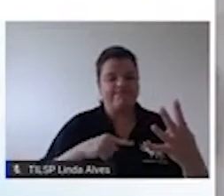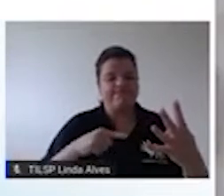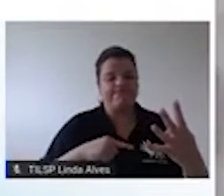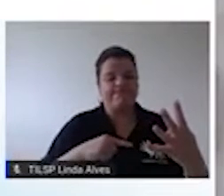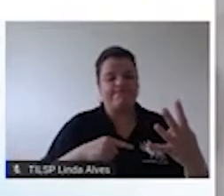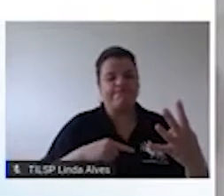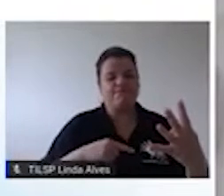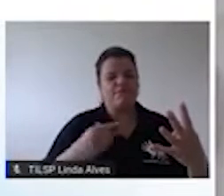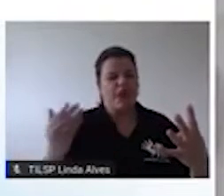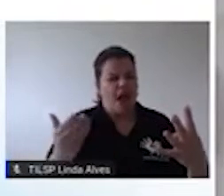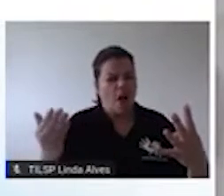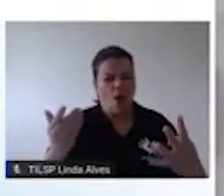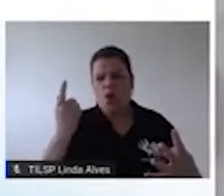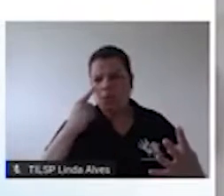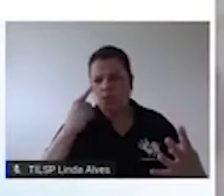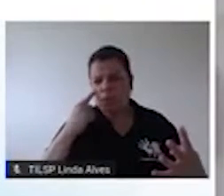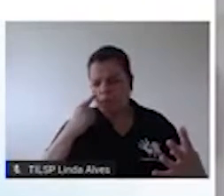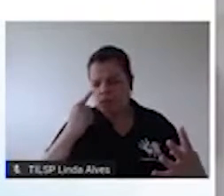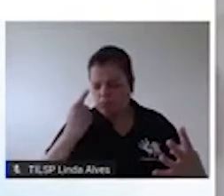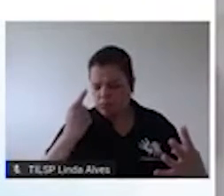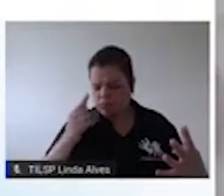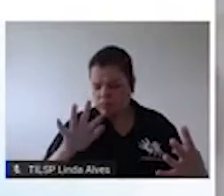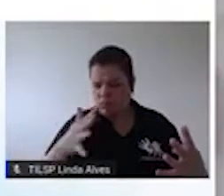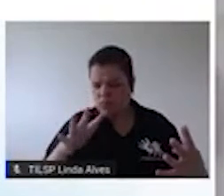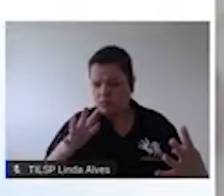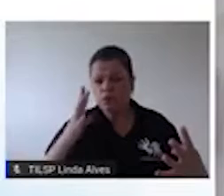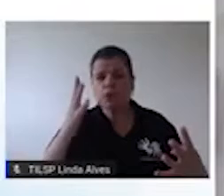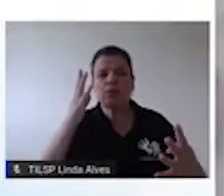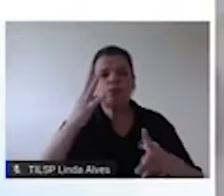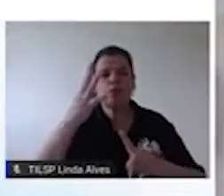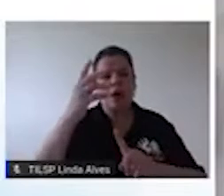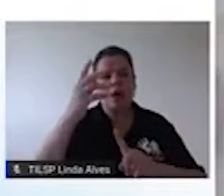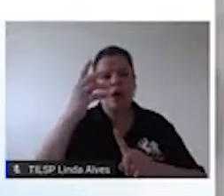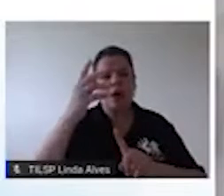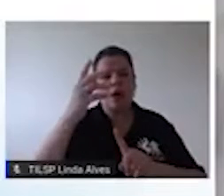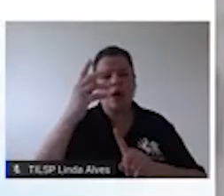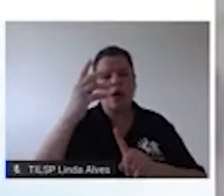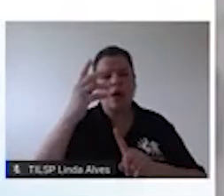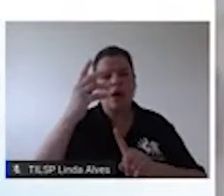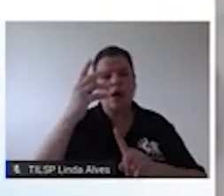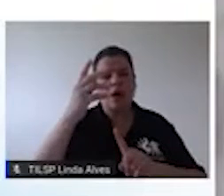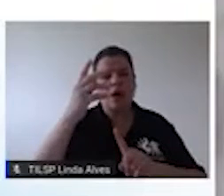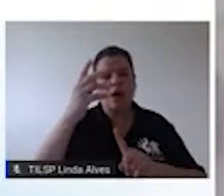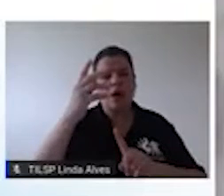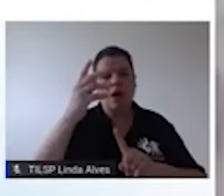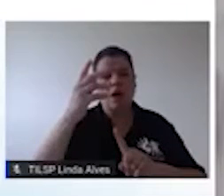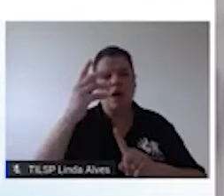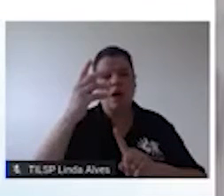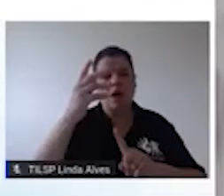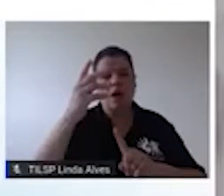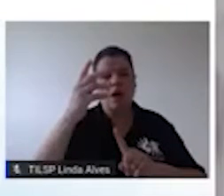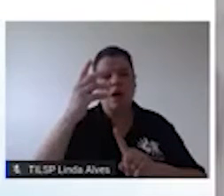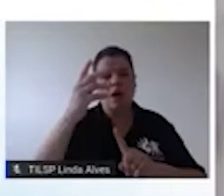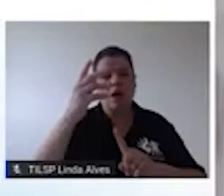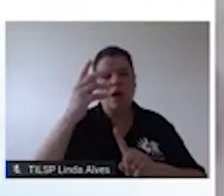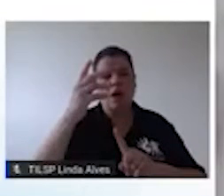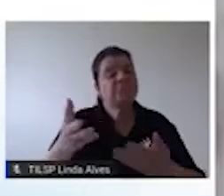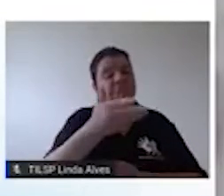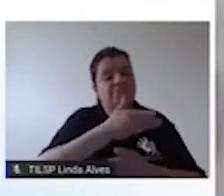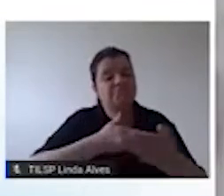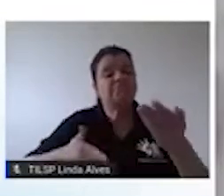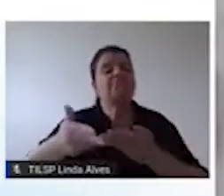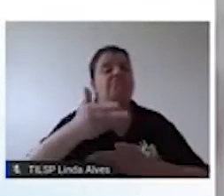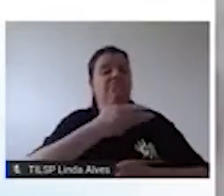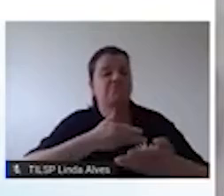até recentemente, até uns 4 meses atrás, eles estavam, digamos, harmonicamente se